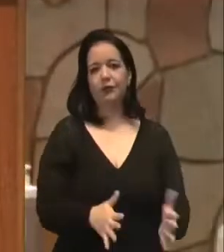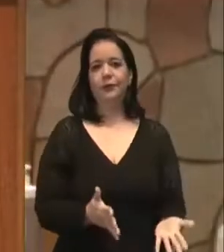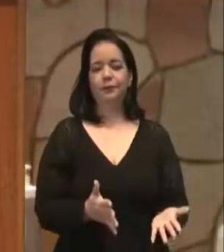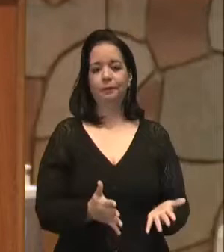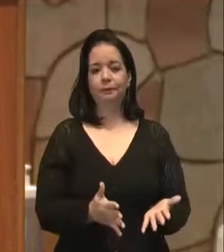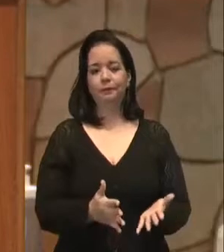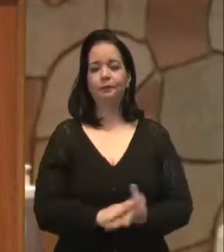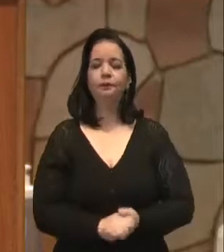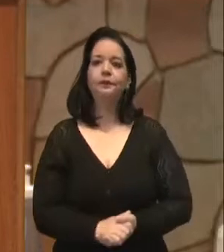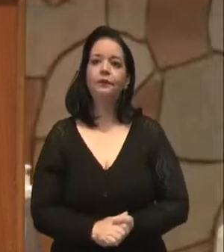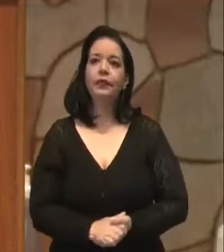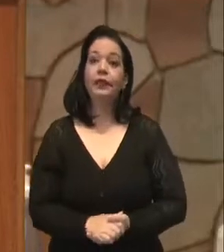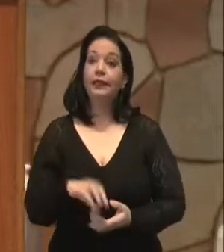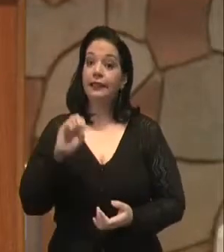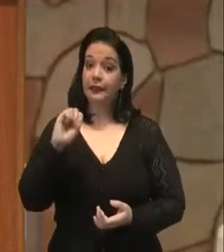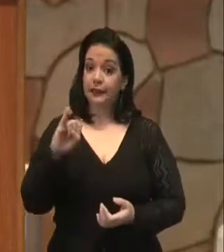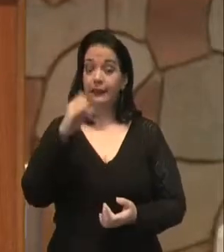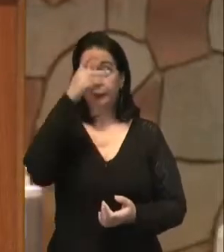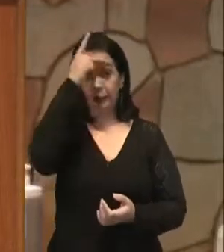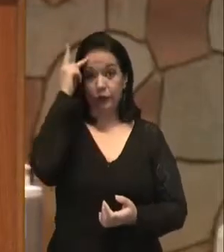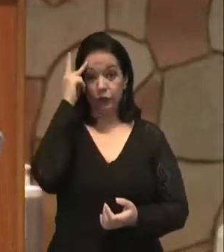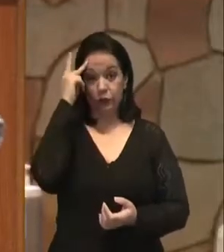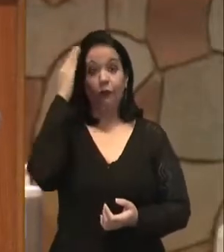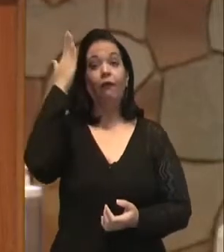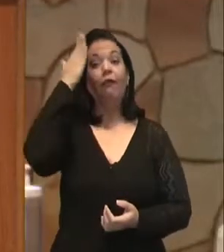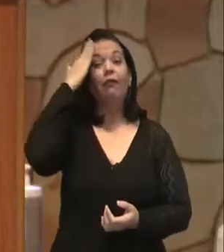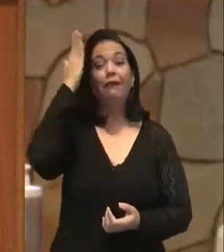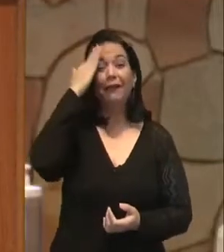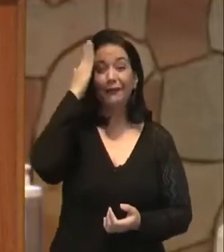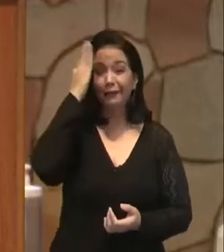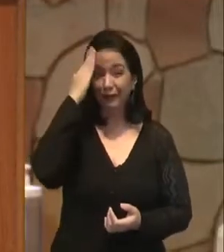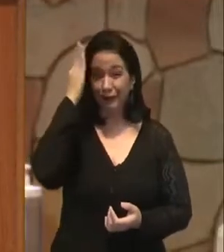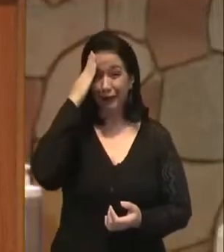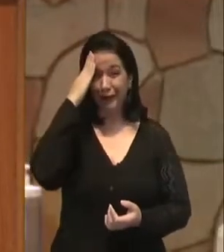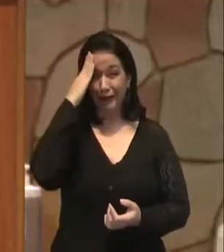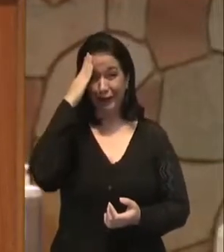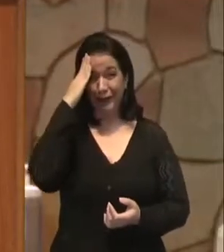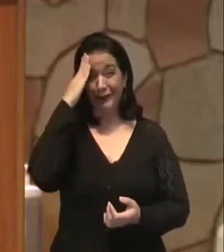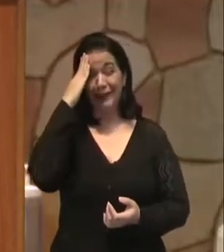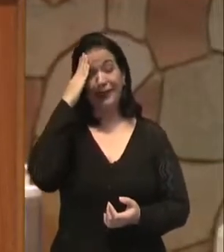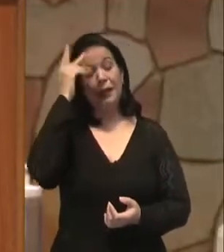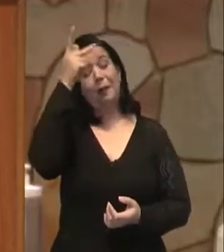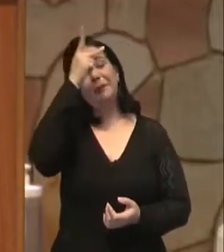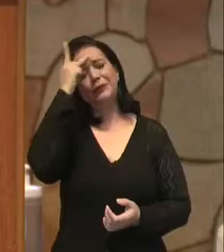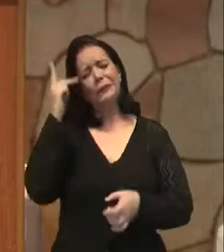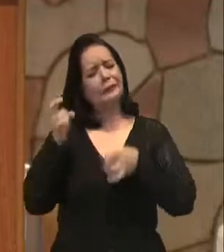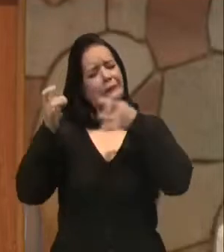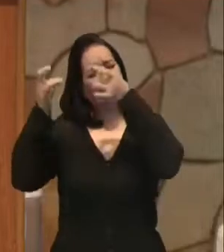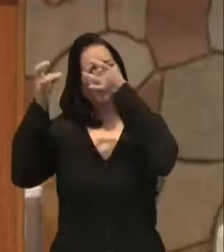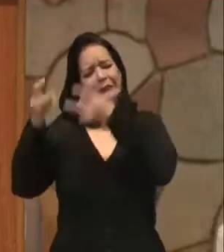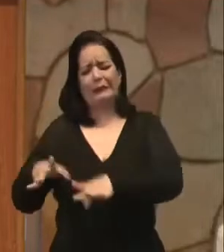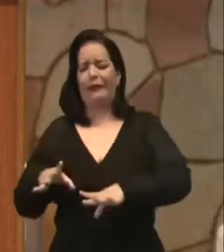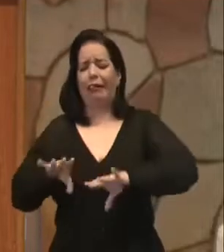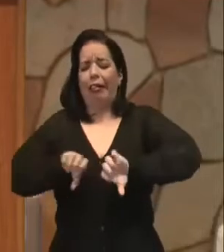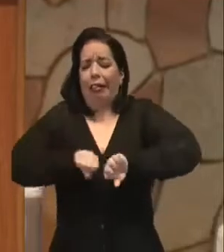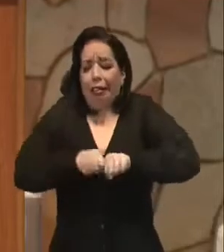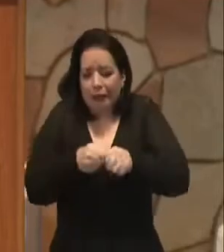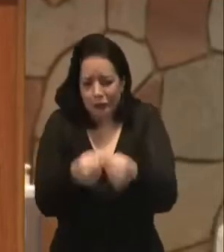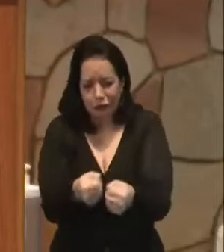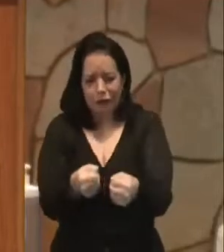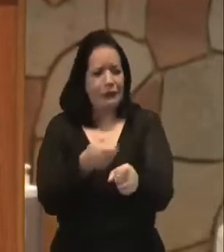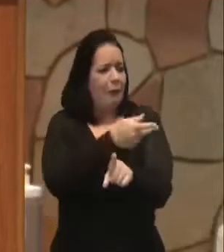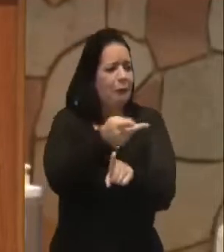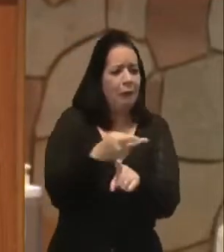pessoas compreendessem isso, e essa energia que as pessoas gastam buscando coisas novas, bênção disso,